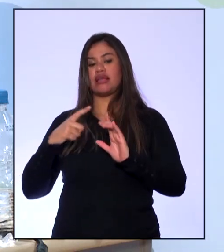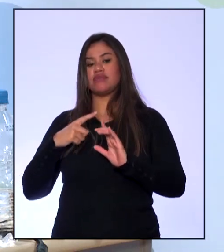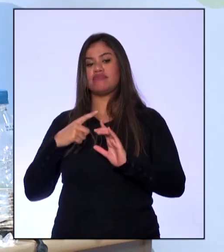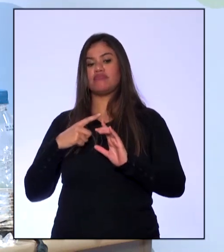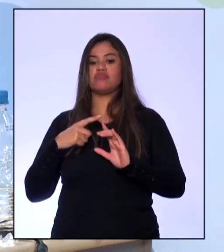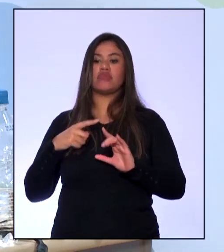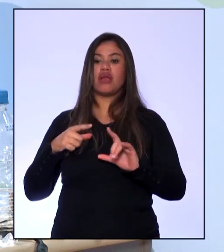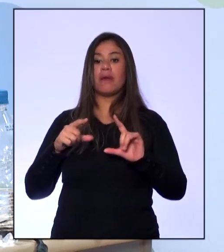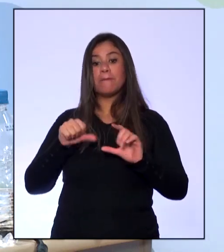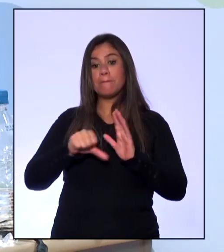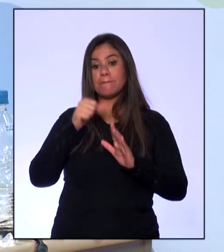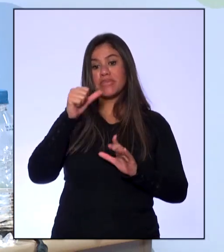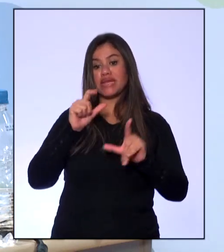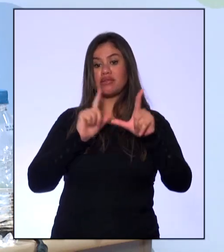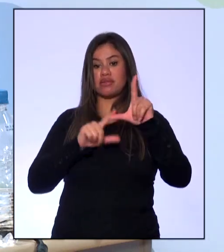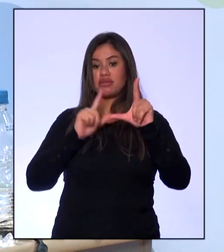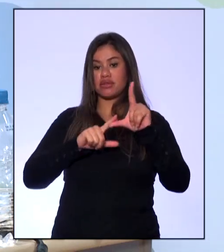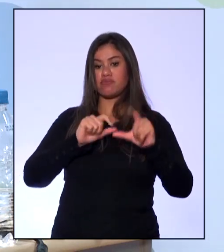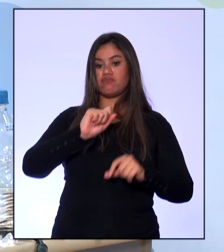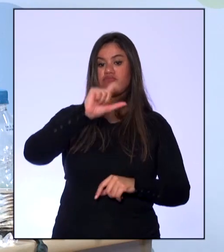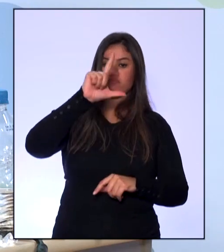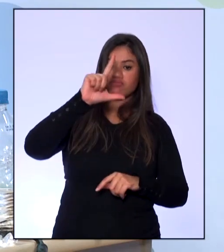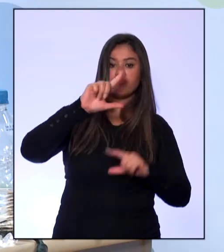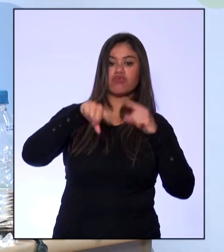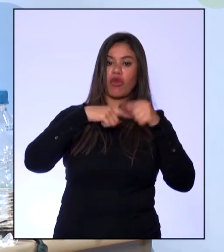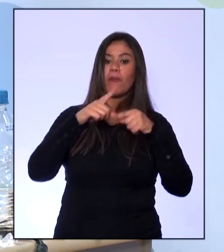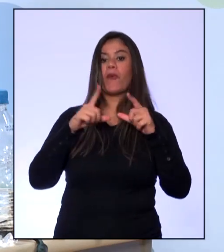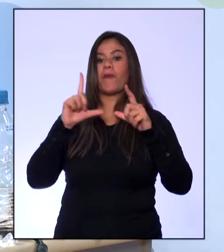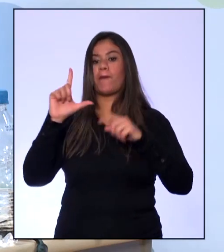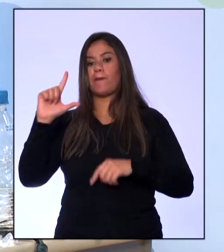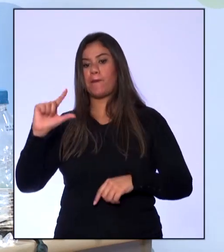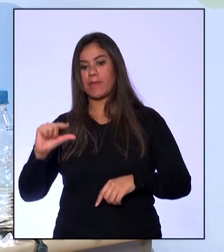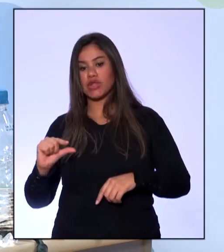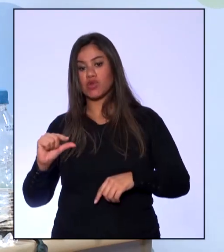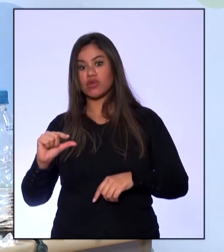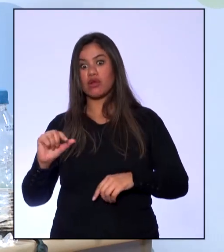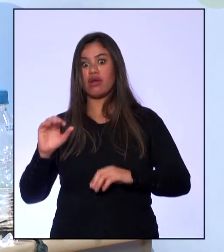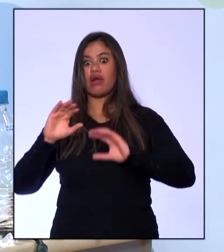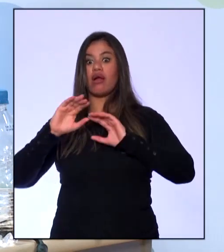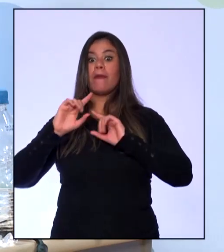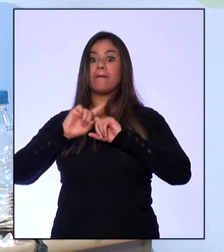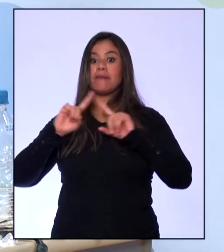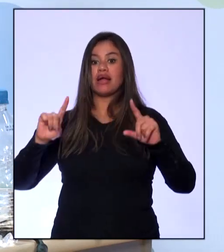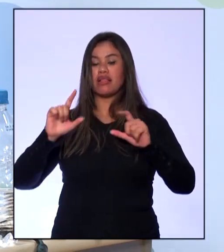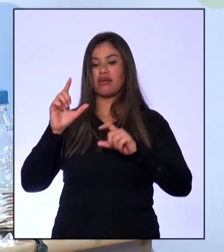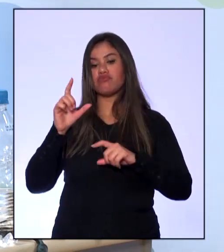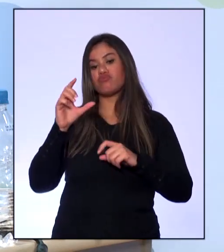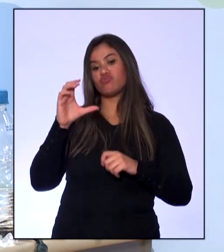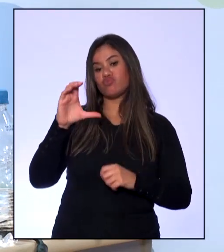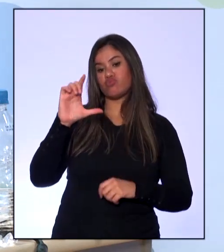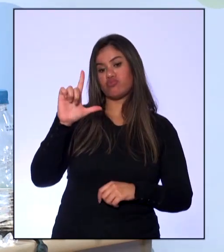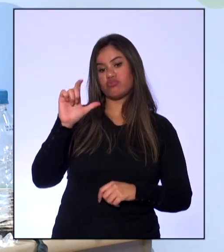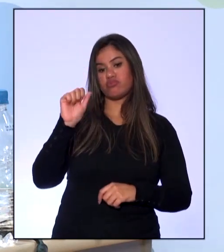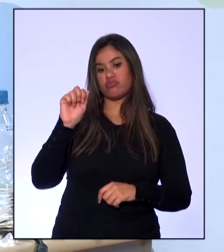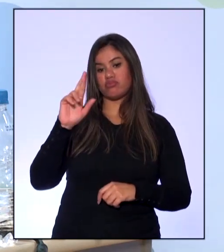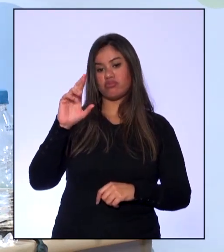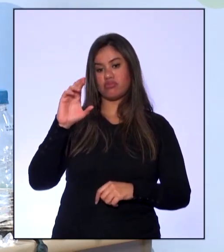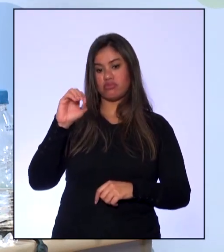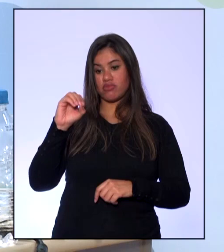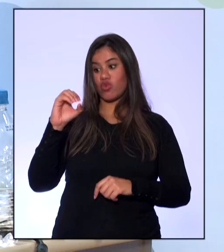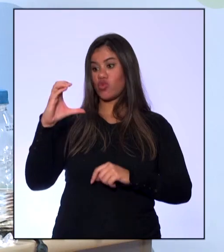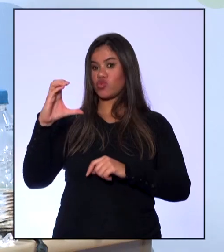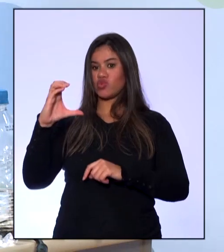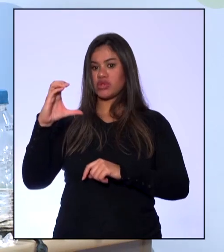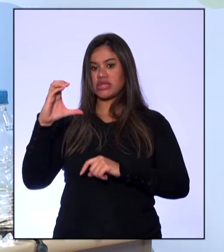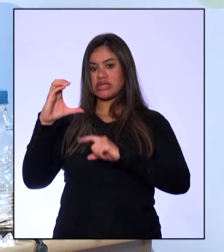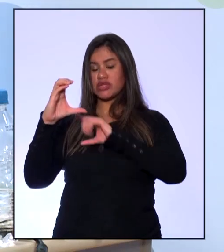minúsculas. Agora, no segundo balãozinho de diálogo, eu tenho um claro em letras garrafais, em letras maiúsculas. Por